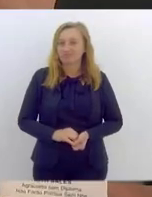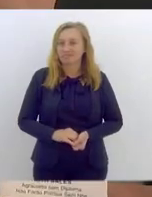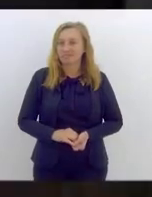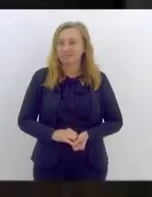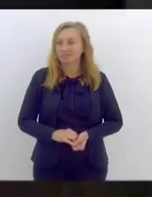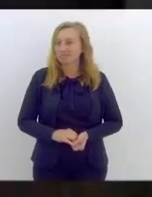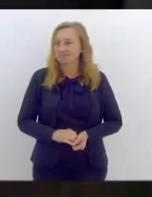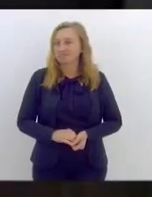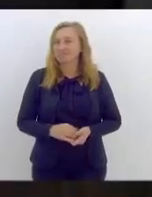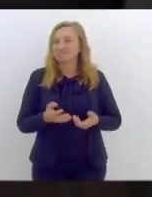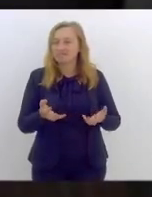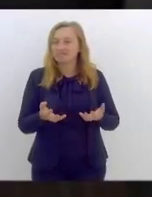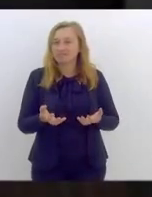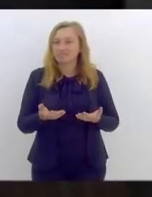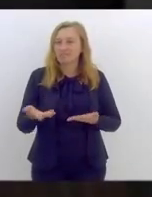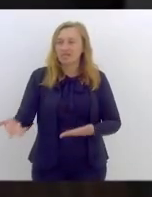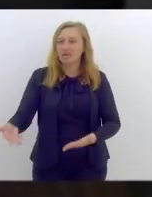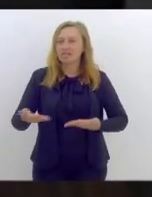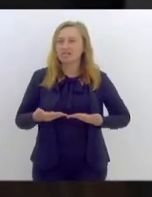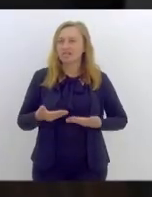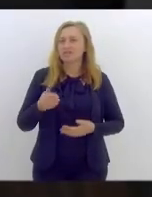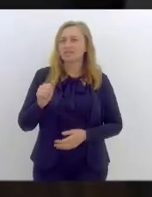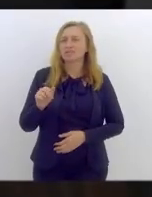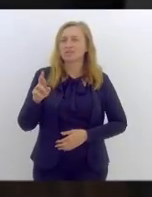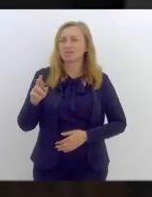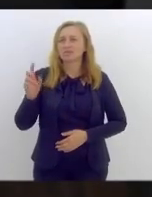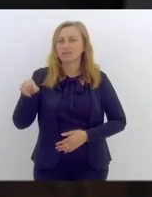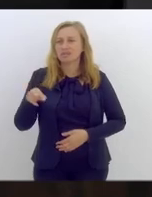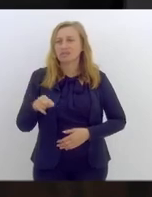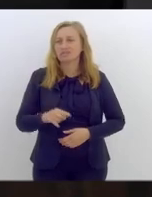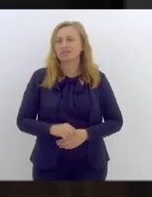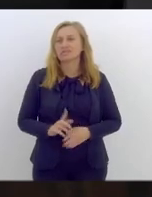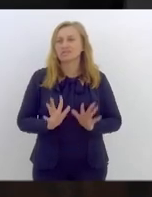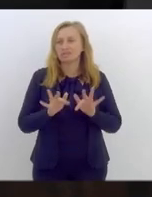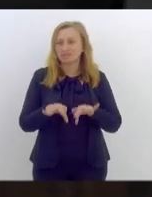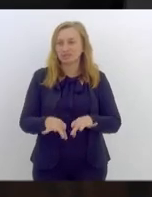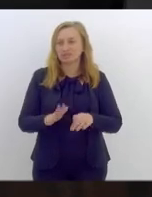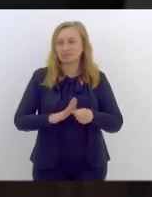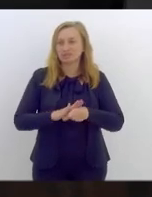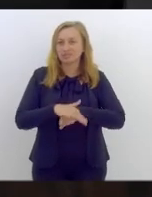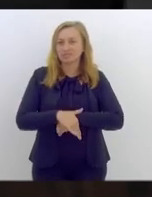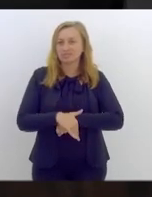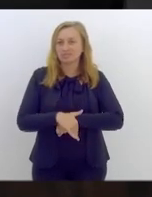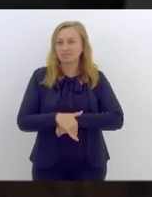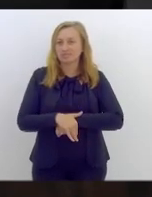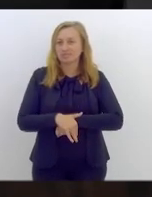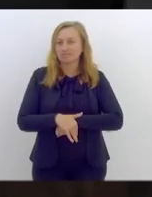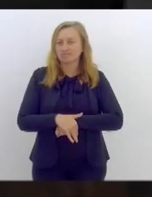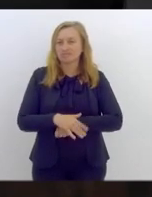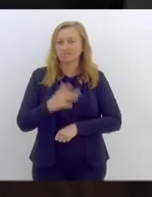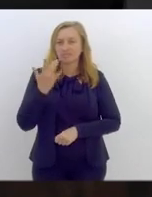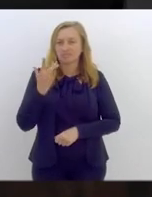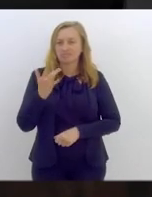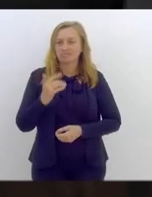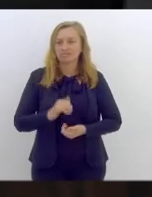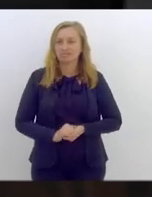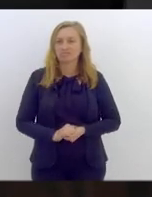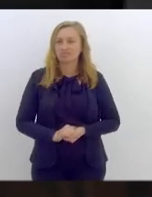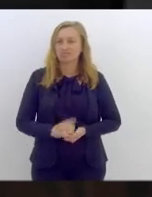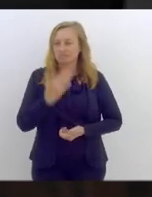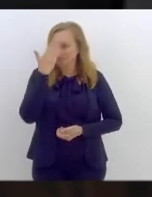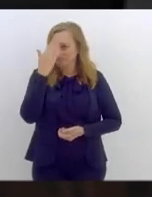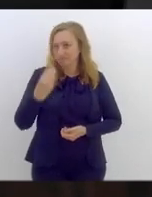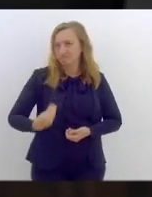Quero convidar o Aurê para fecharmos essa noite com chave de ouro. Agradecer